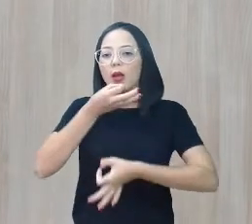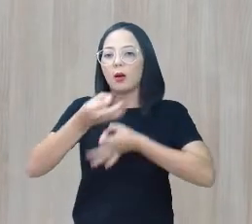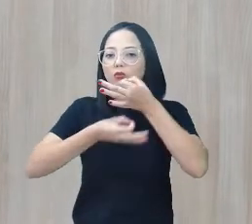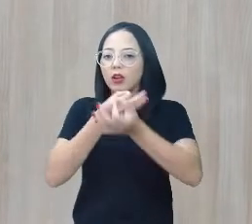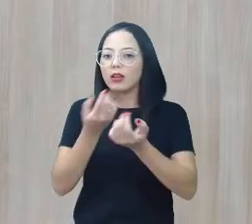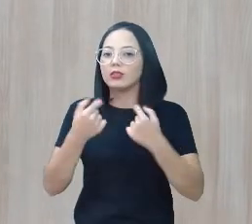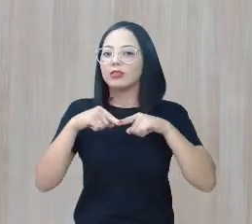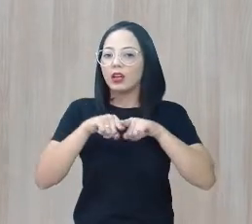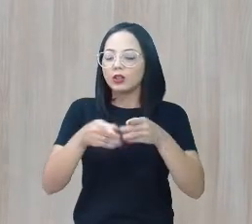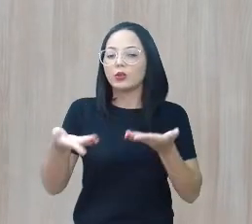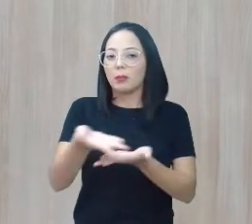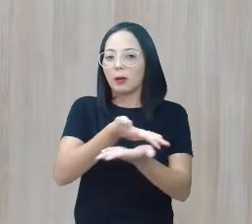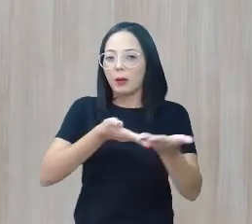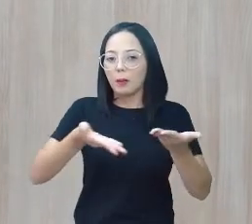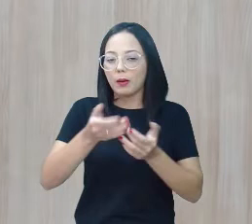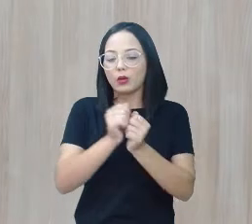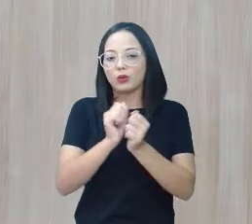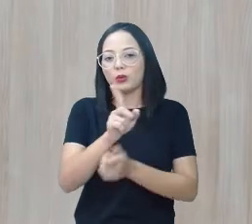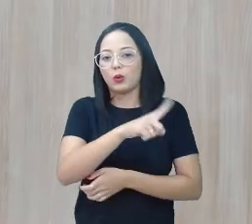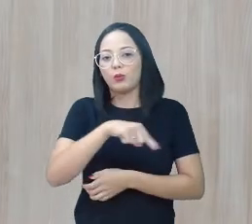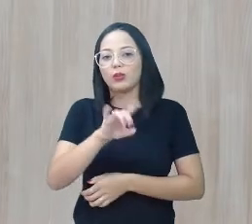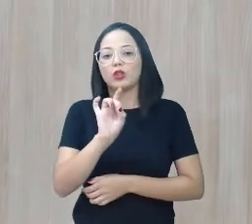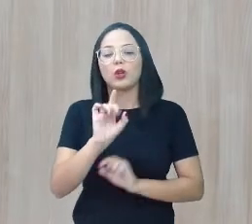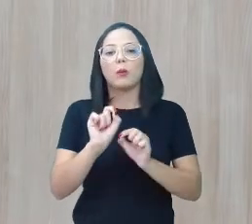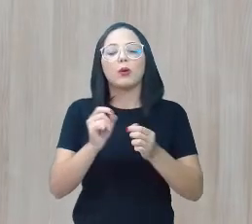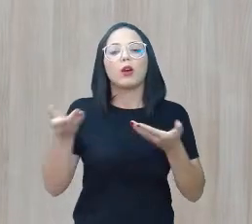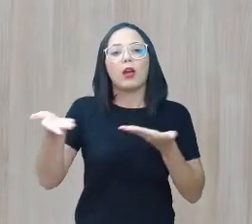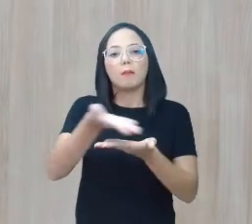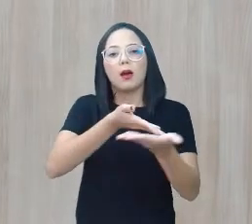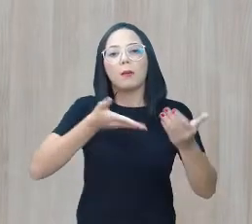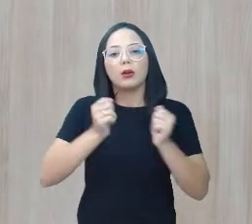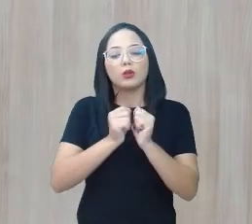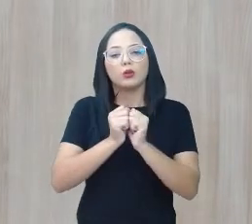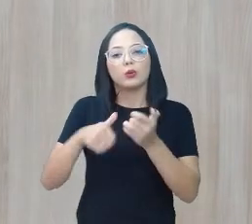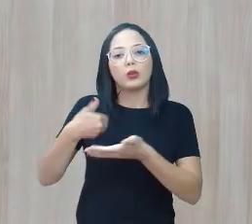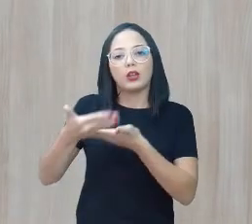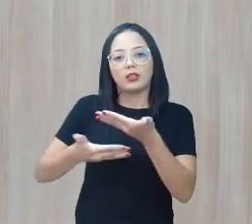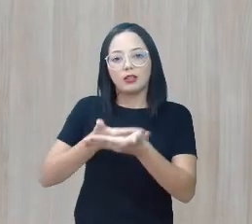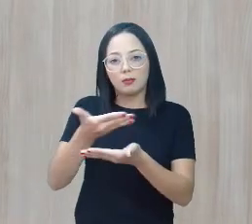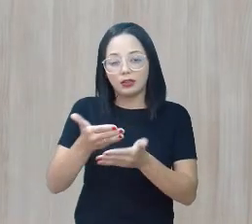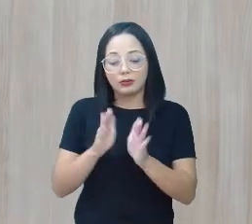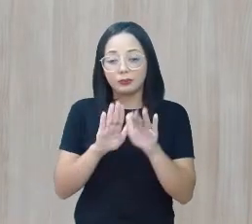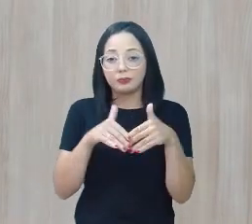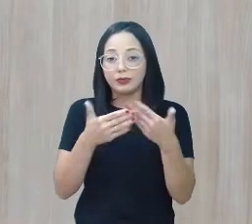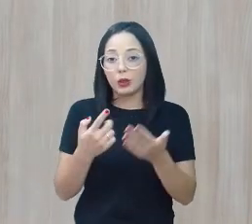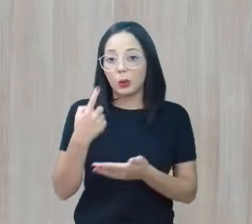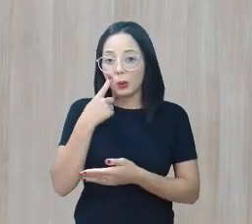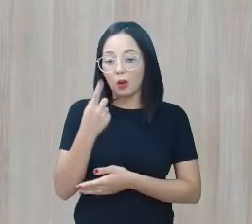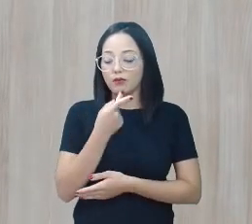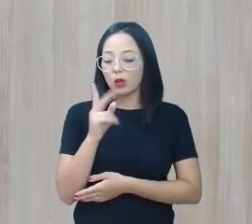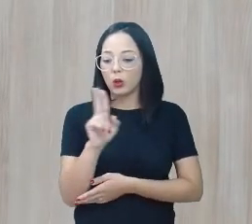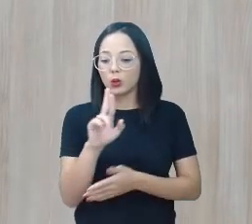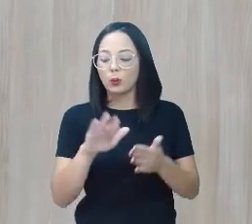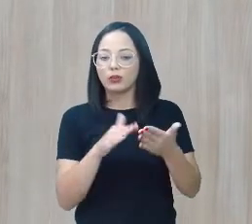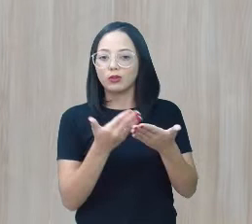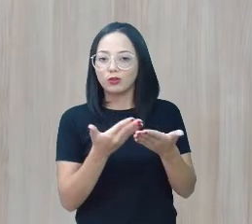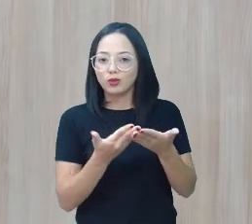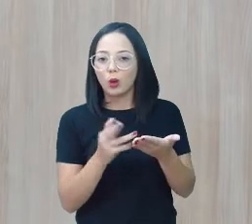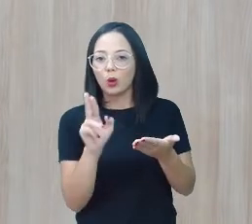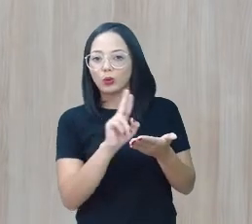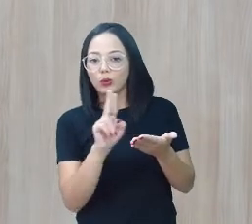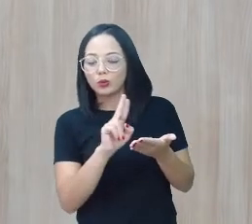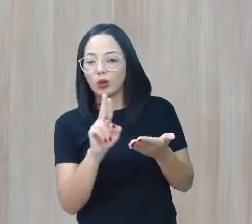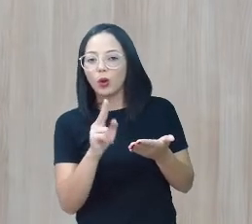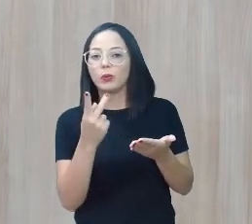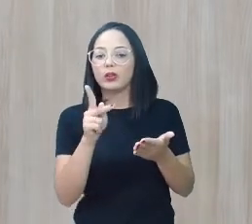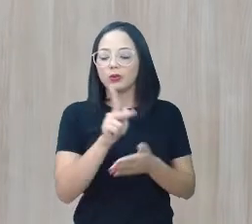interagindo com vocês só para colaborar com o seu crescimento. Então, coloca o nome da sua escola, o